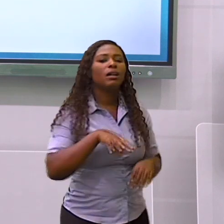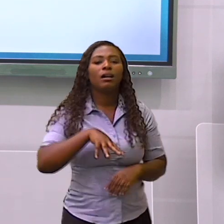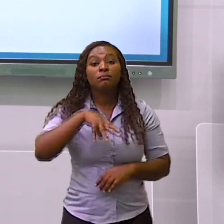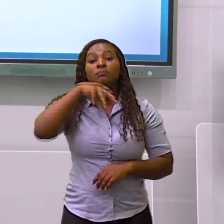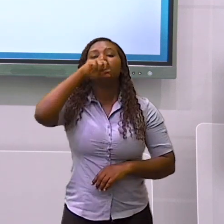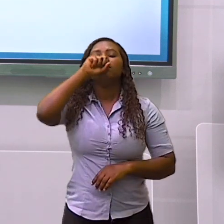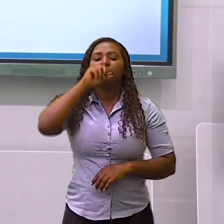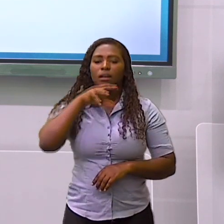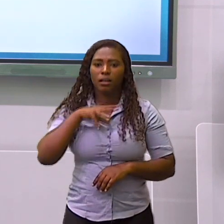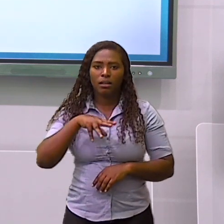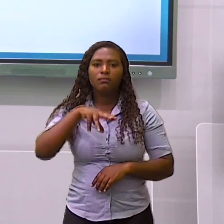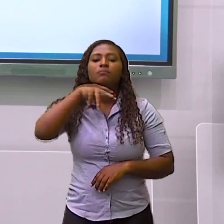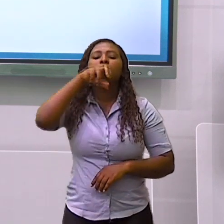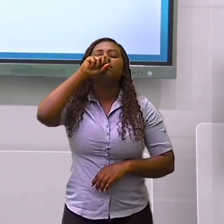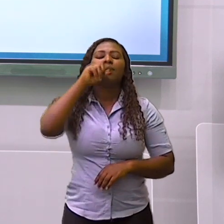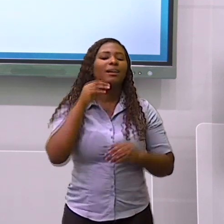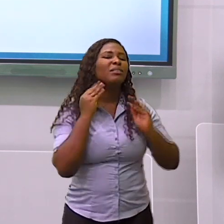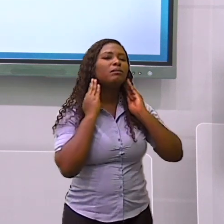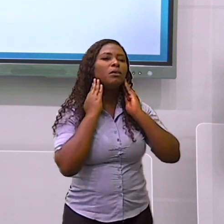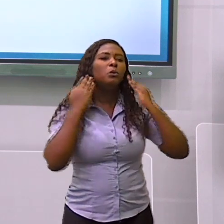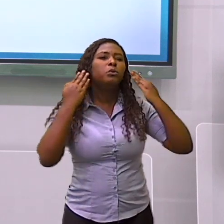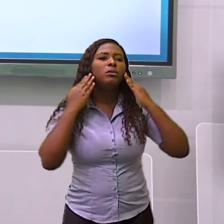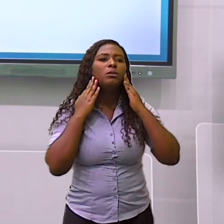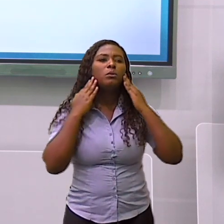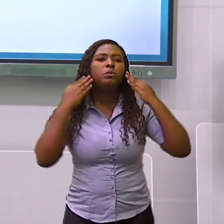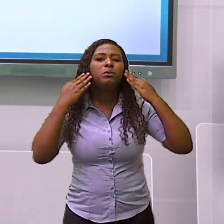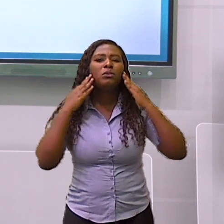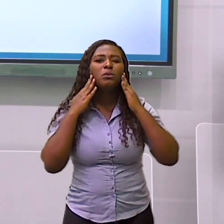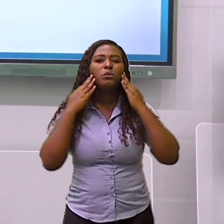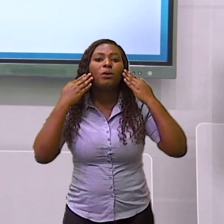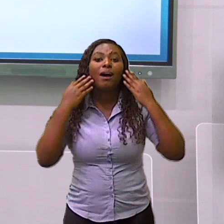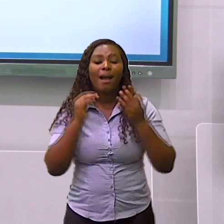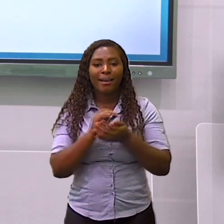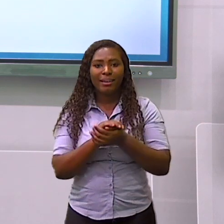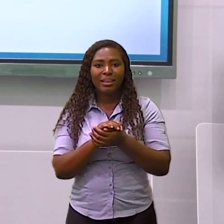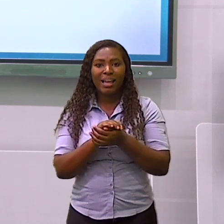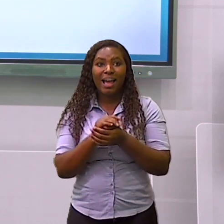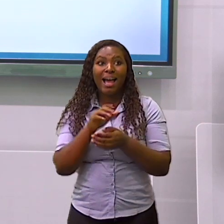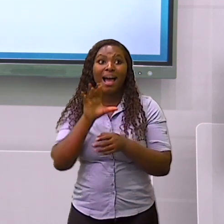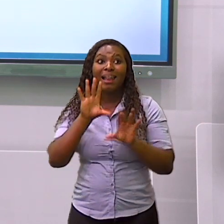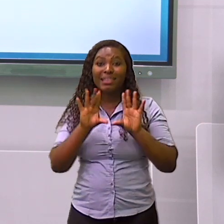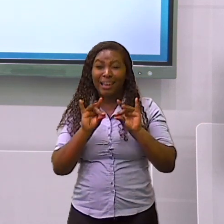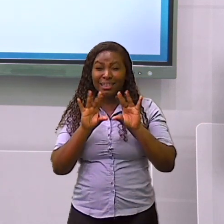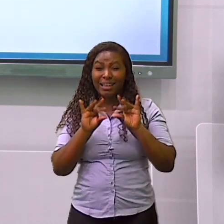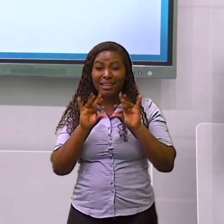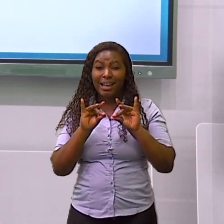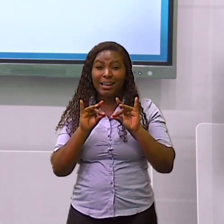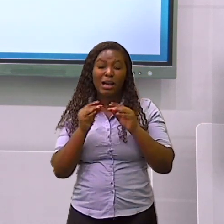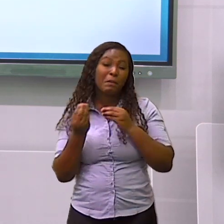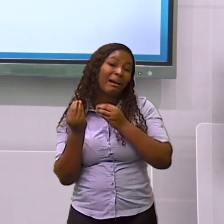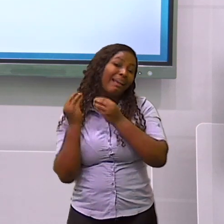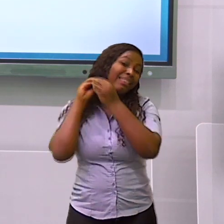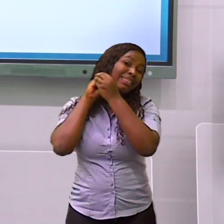já tinham passado do momento de ser pescados. Então, ali, o lucro de todos